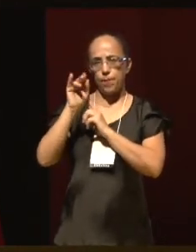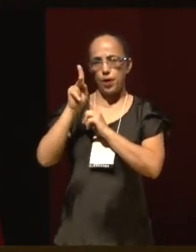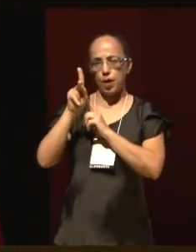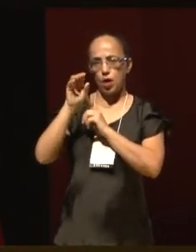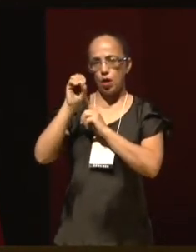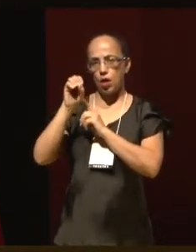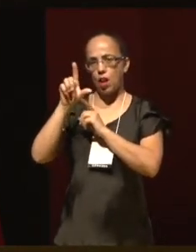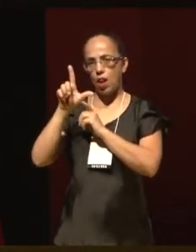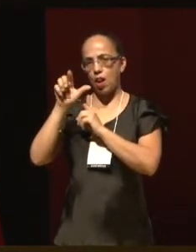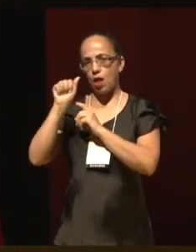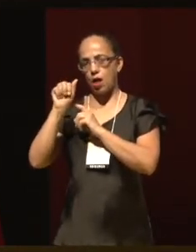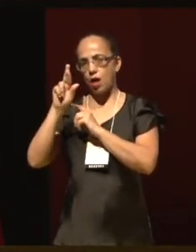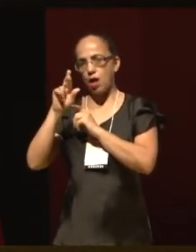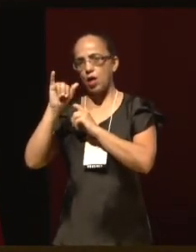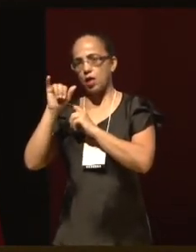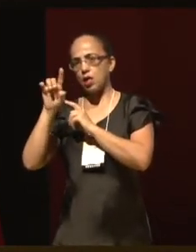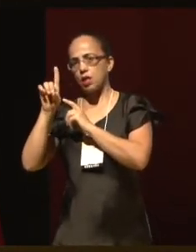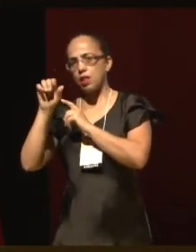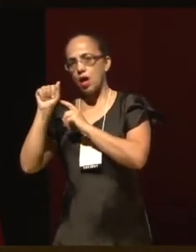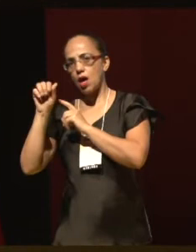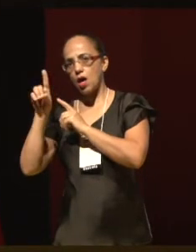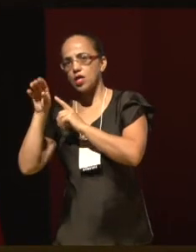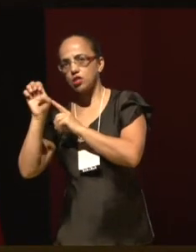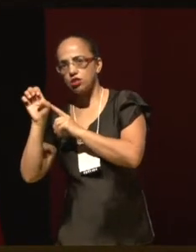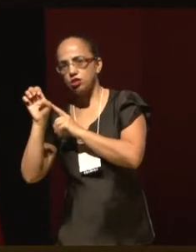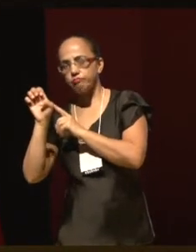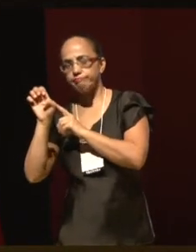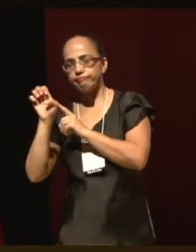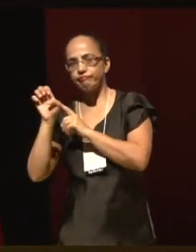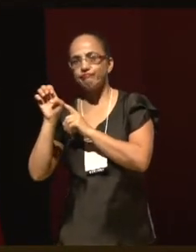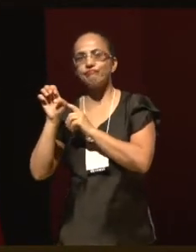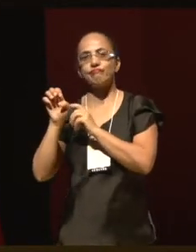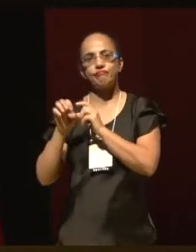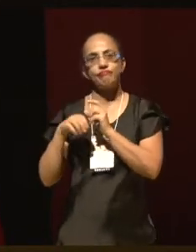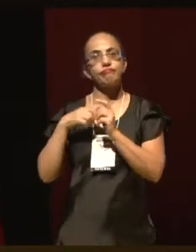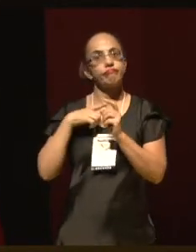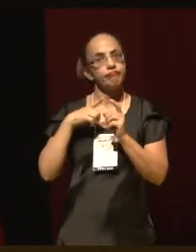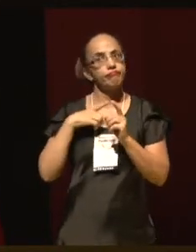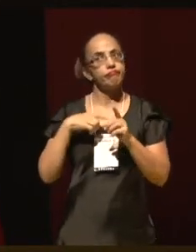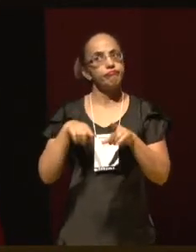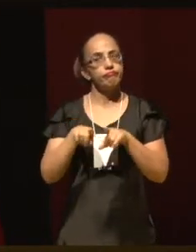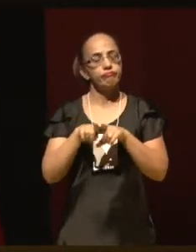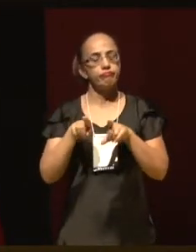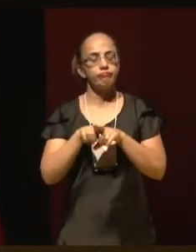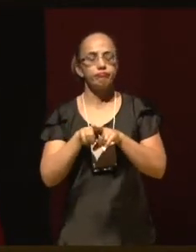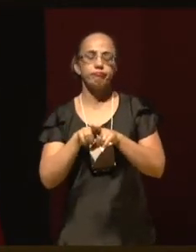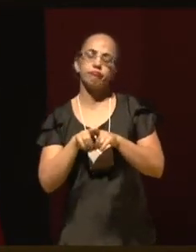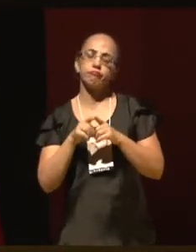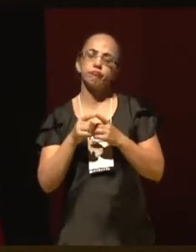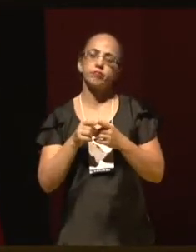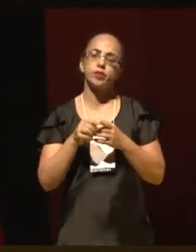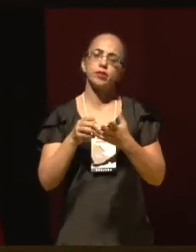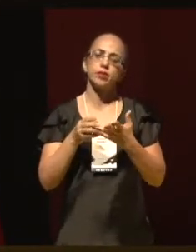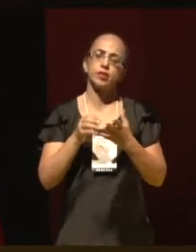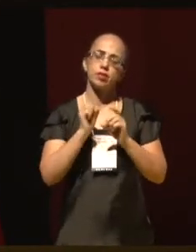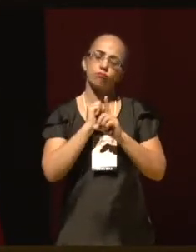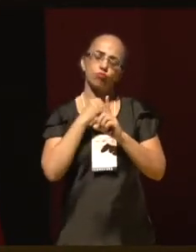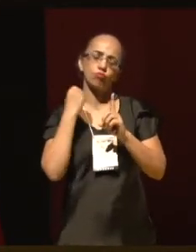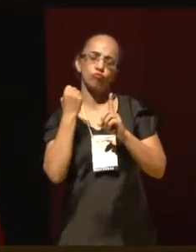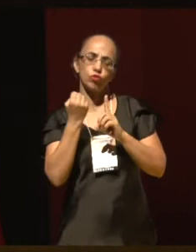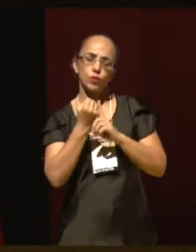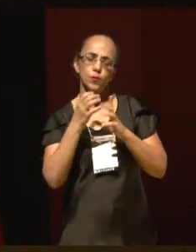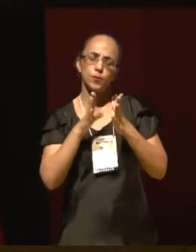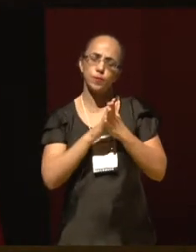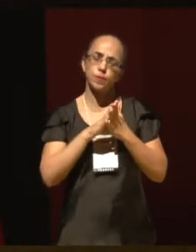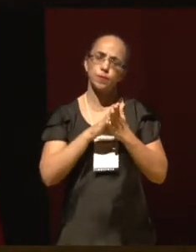Temos a lei de sociedade dentro do nível 2, a fobia social. A